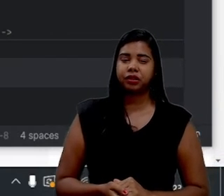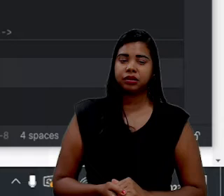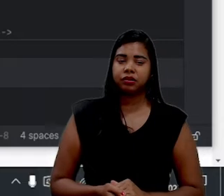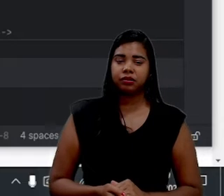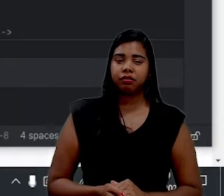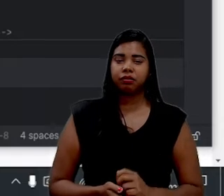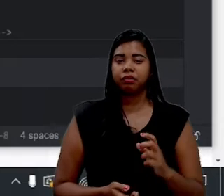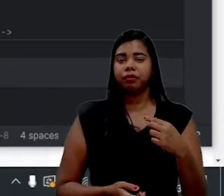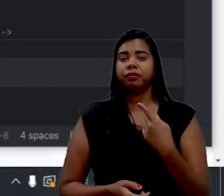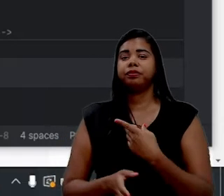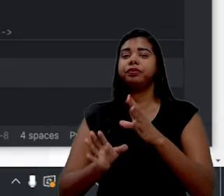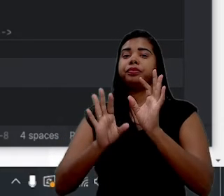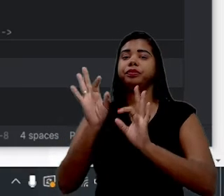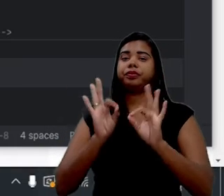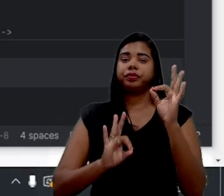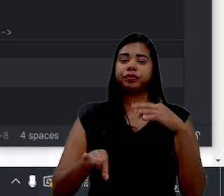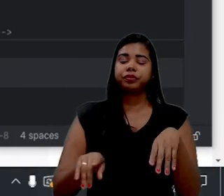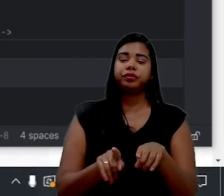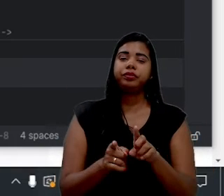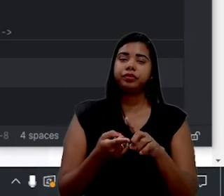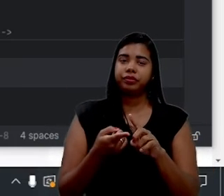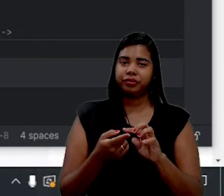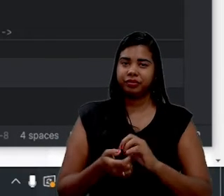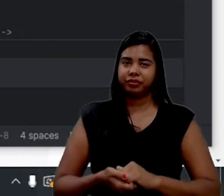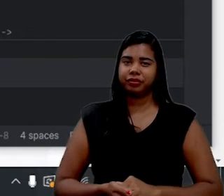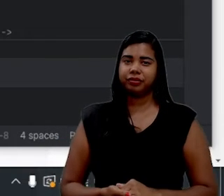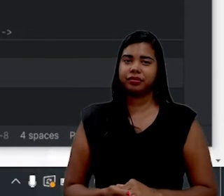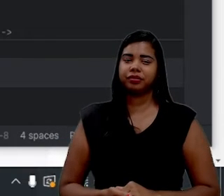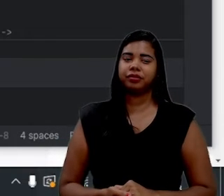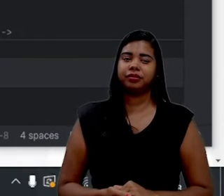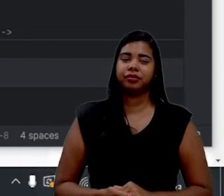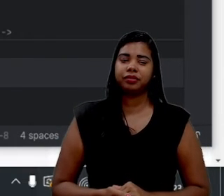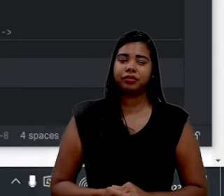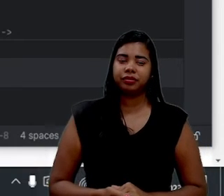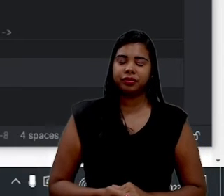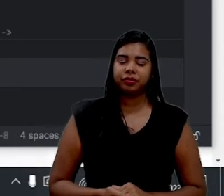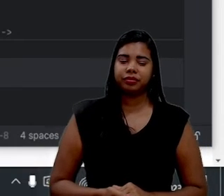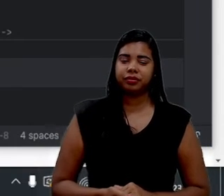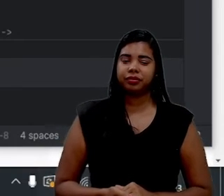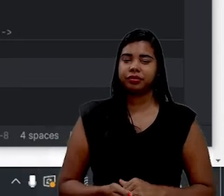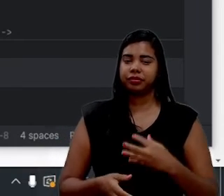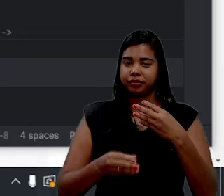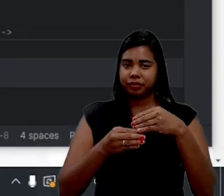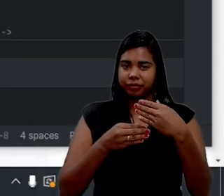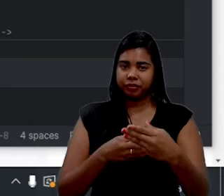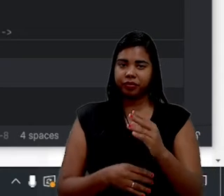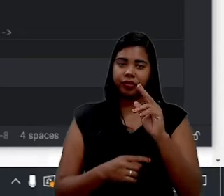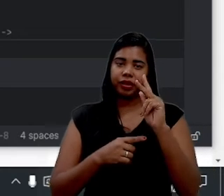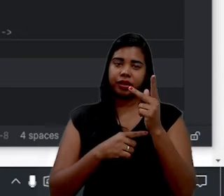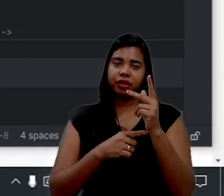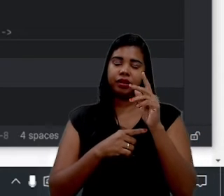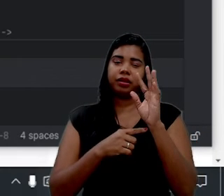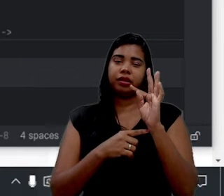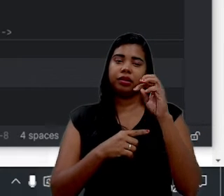gente organiza, né, os objetos dentro da página, né, HTML, que é